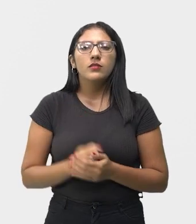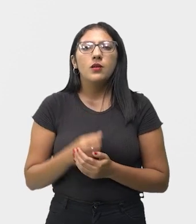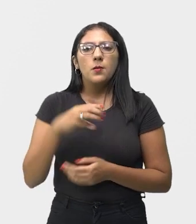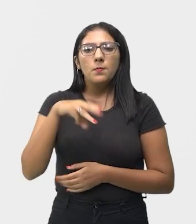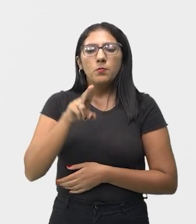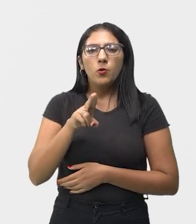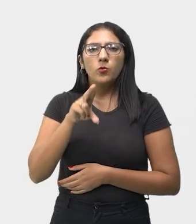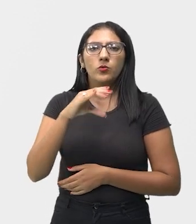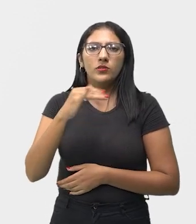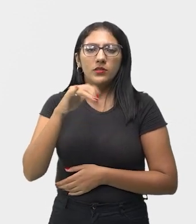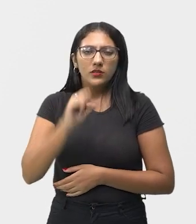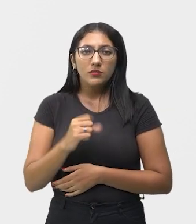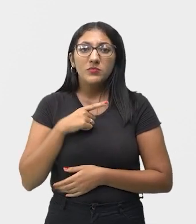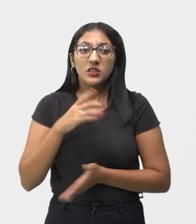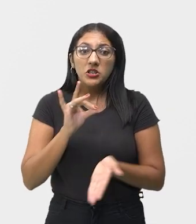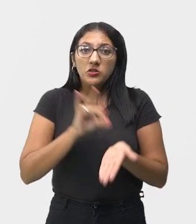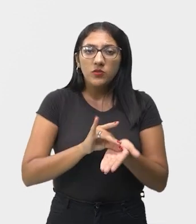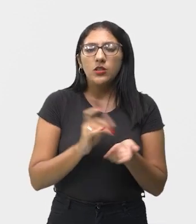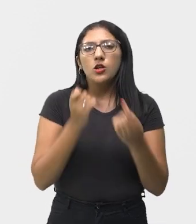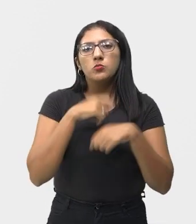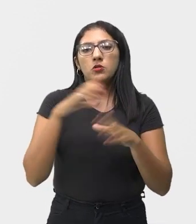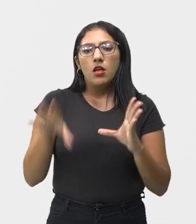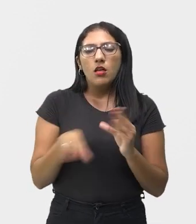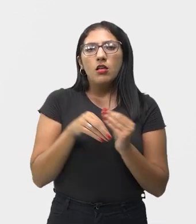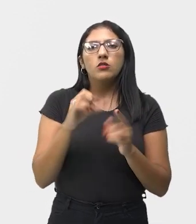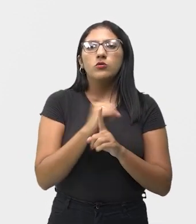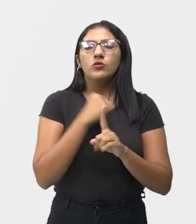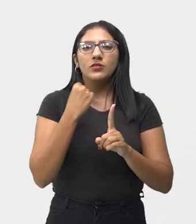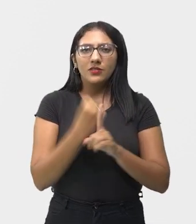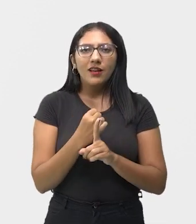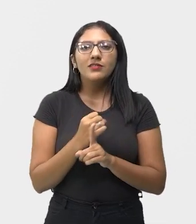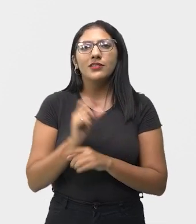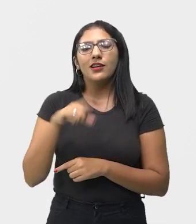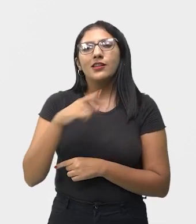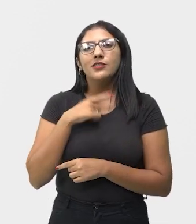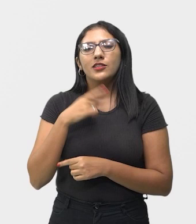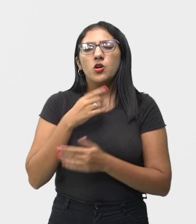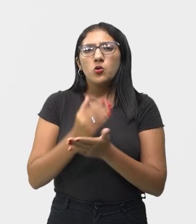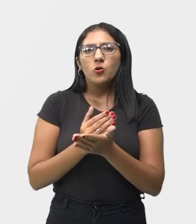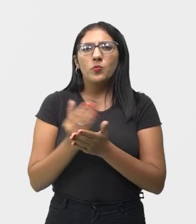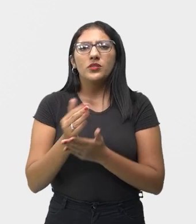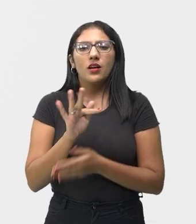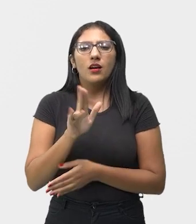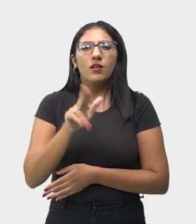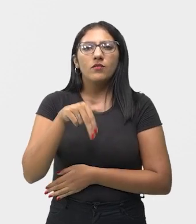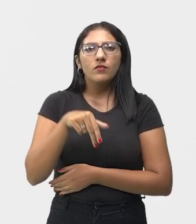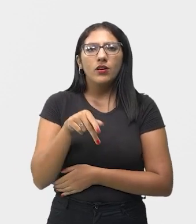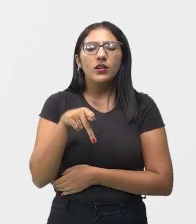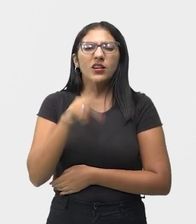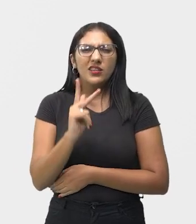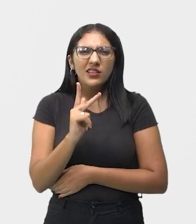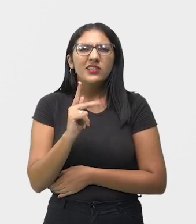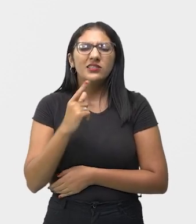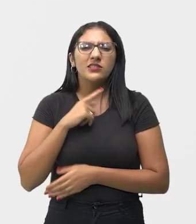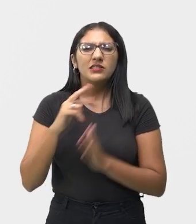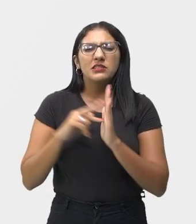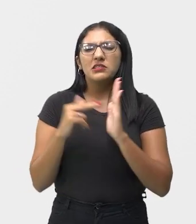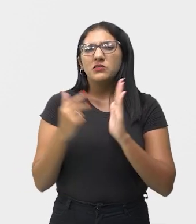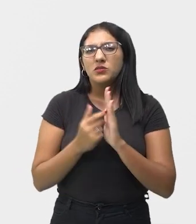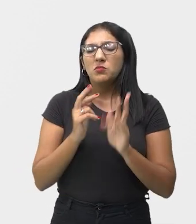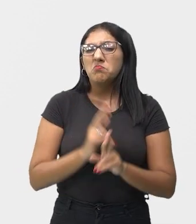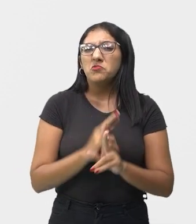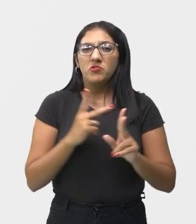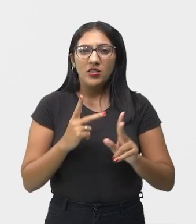por uma real cidadania, eles começaram a fazer uso da palavra funk, fedorento, muito